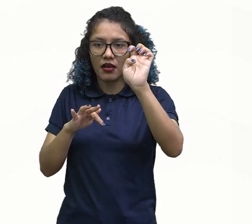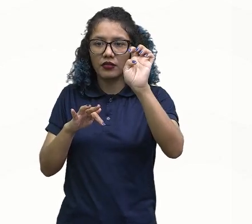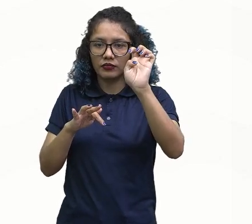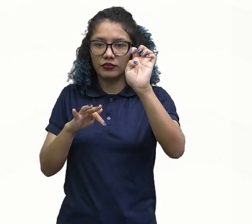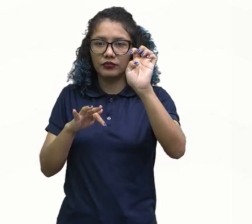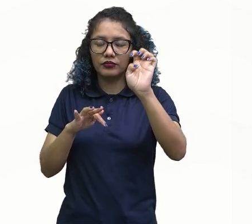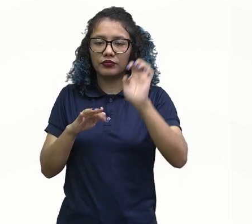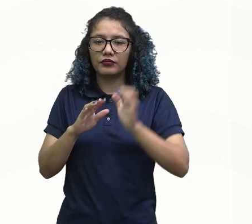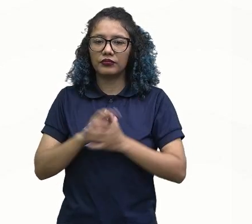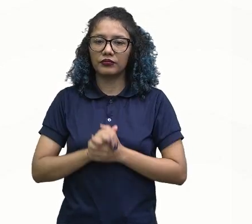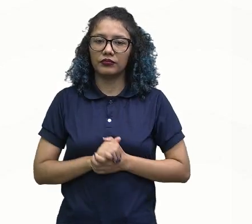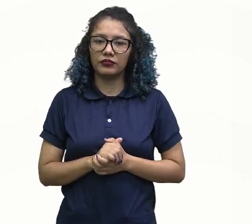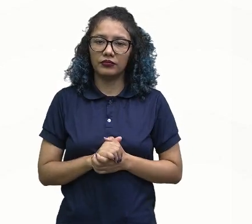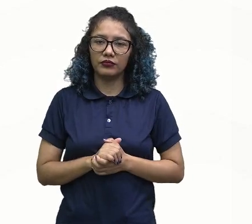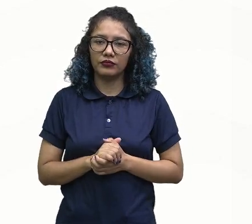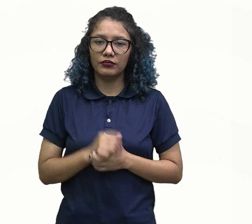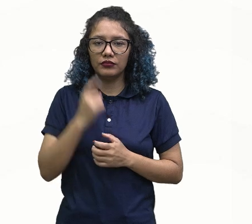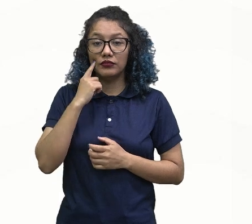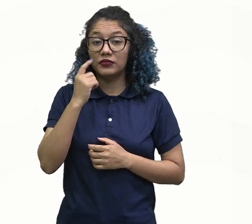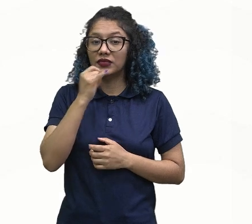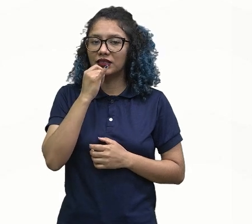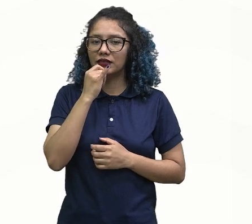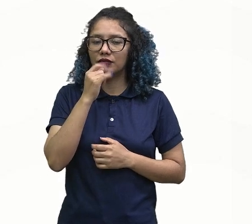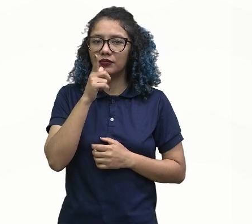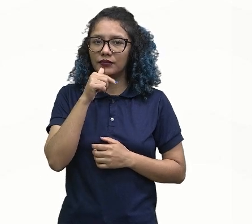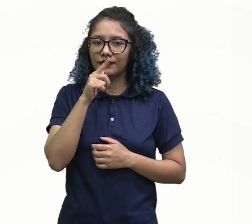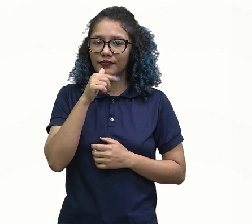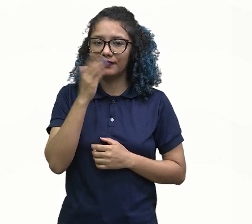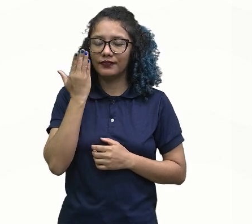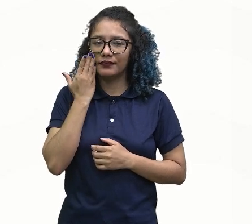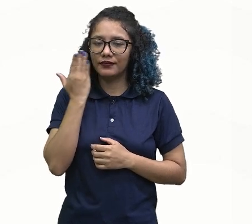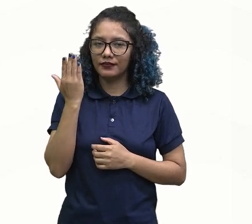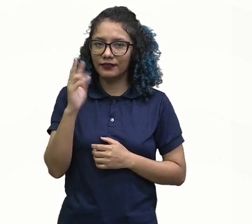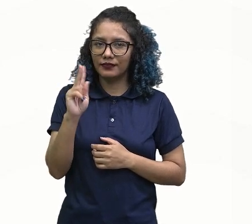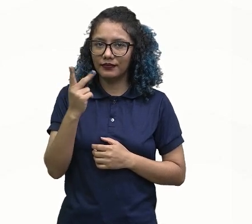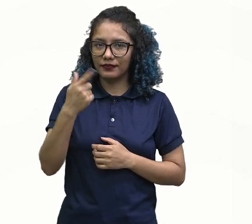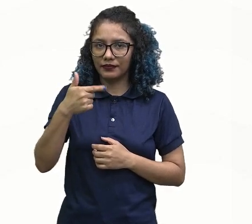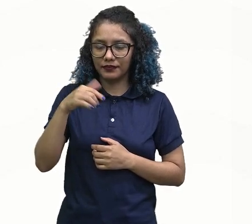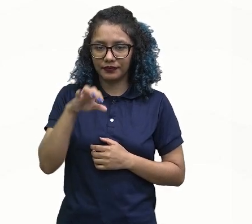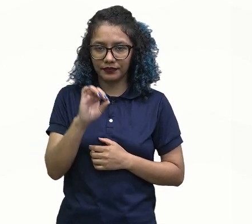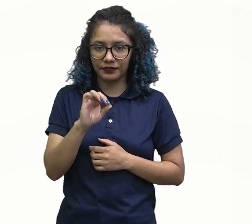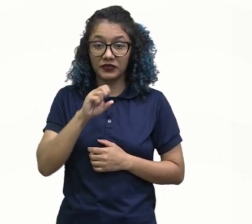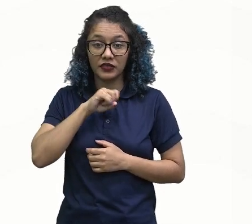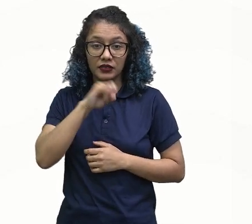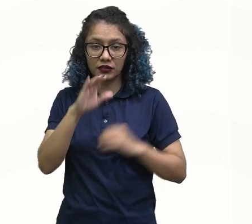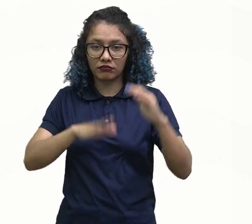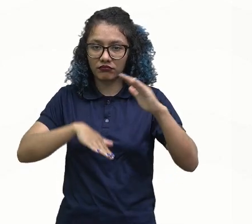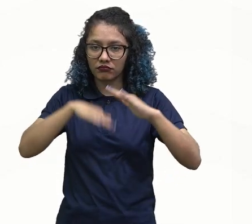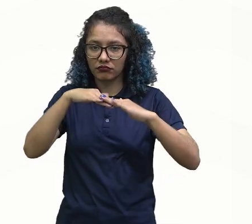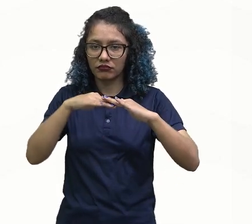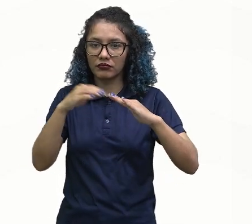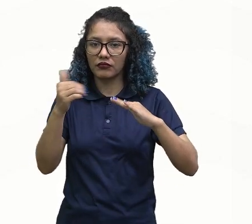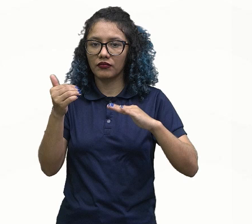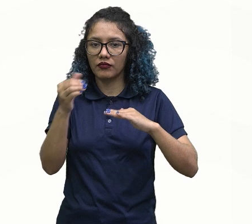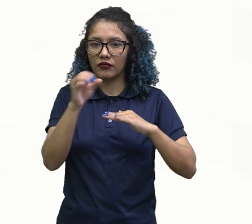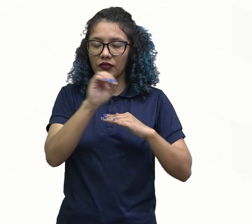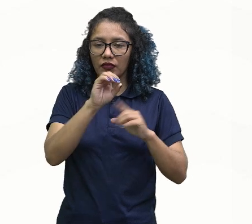E o exemplo que está dando aqui é da água, tá? Então, quando a gente chega a 100 graus Celsius, aqui